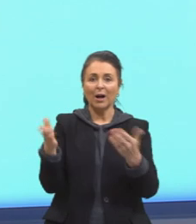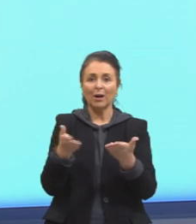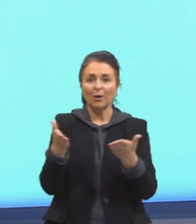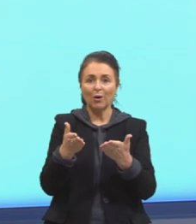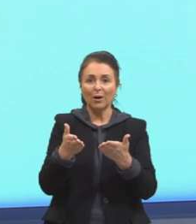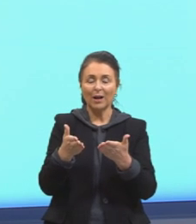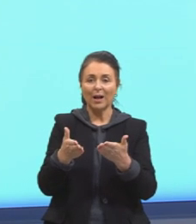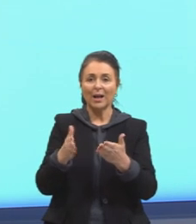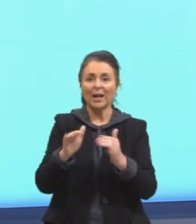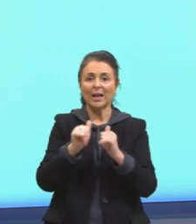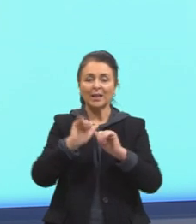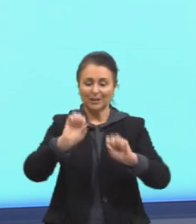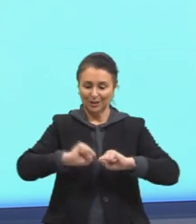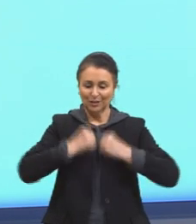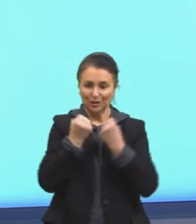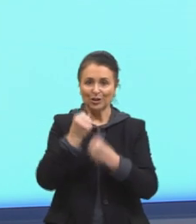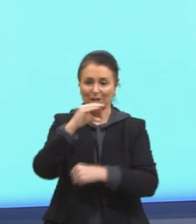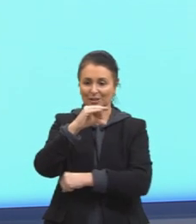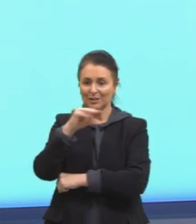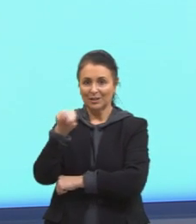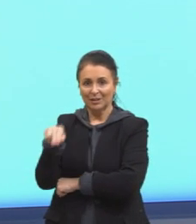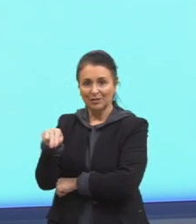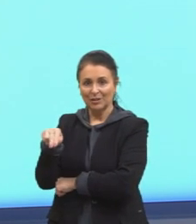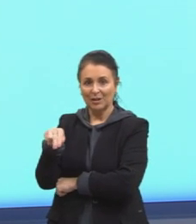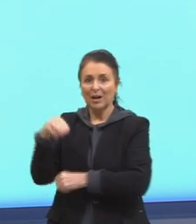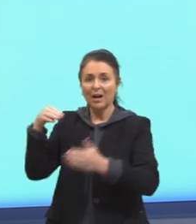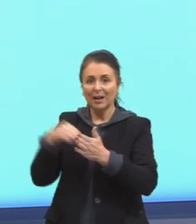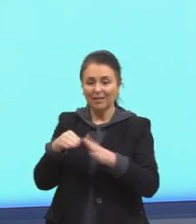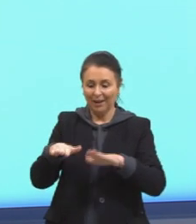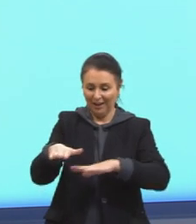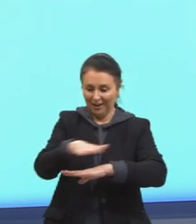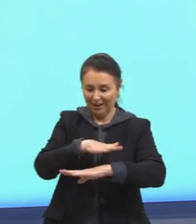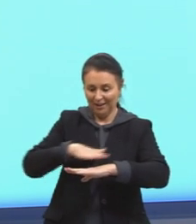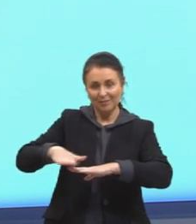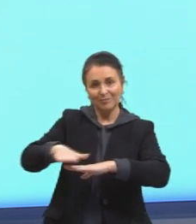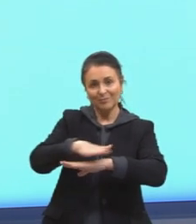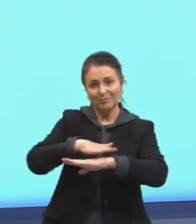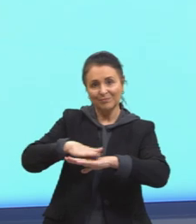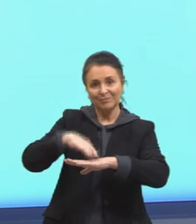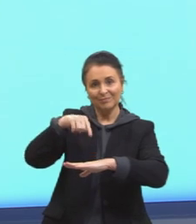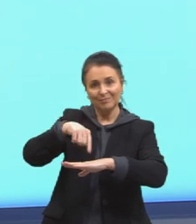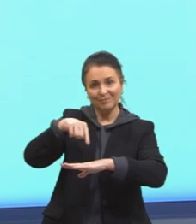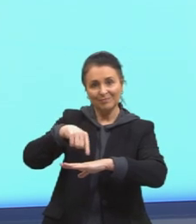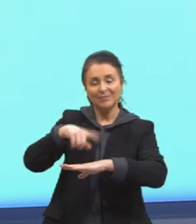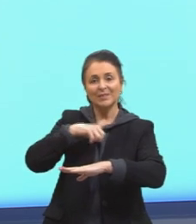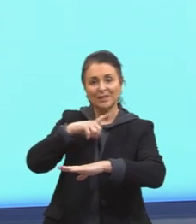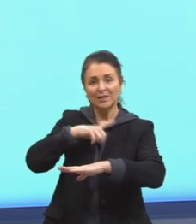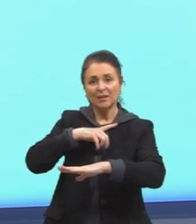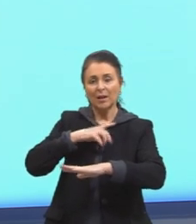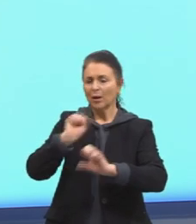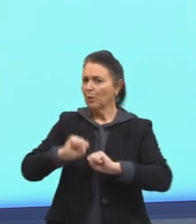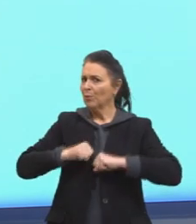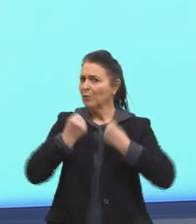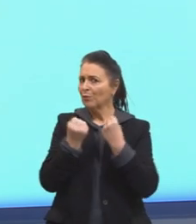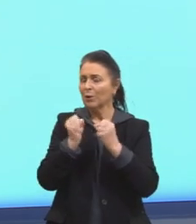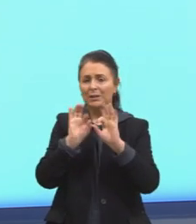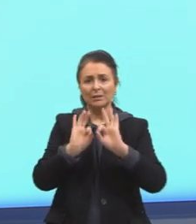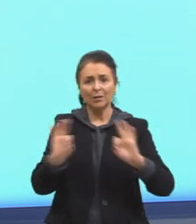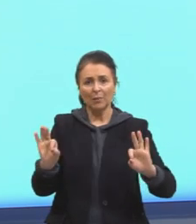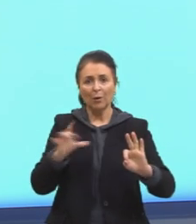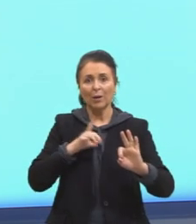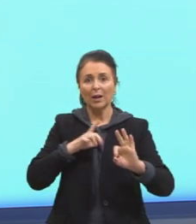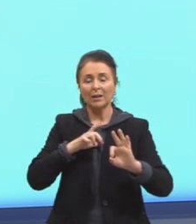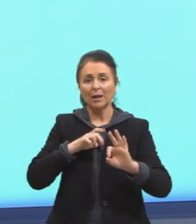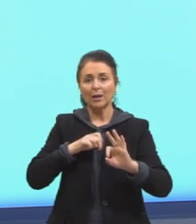cinética né Para que ela chegasse até o chão tá daí é que quando ela chega no chão a gente já tem a força normal porque tem um apoio